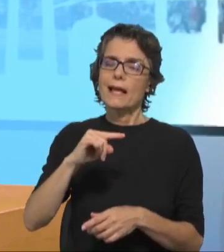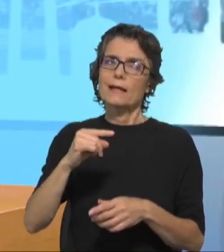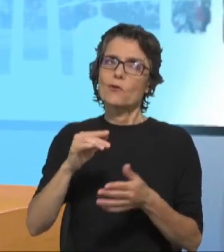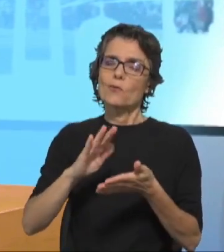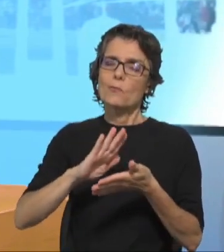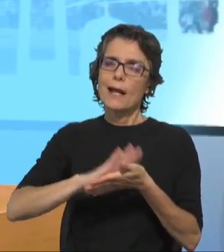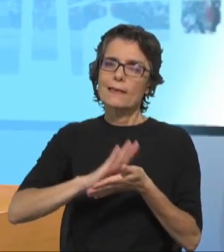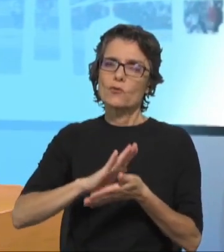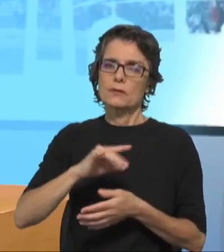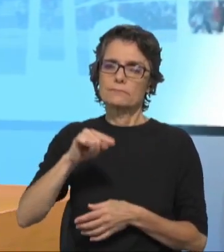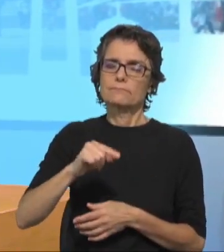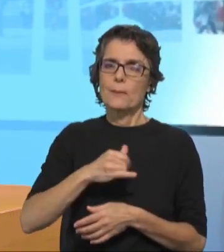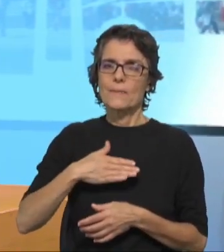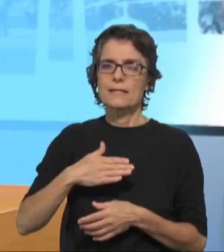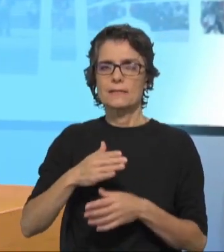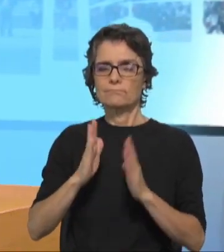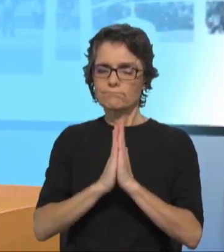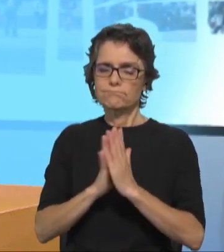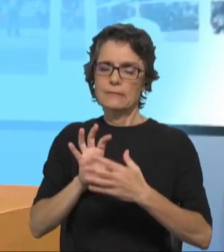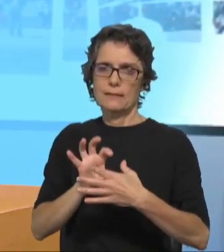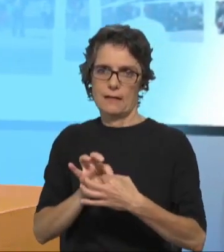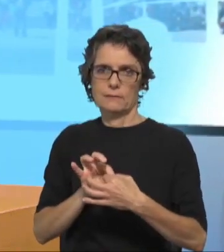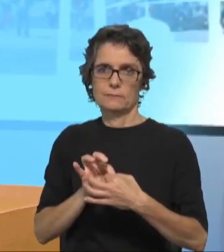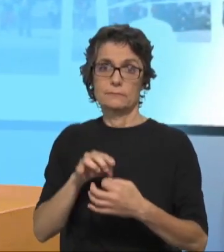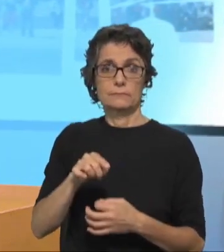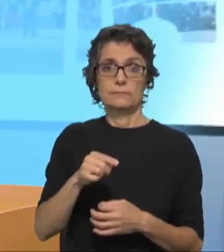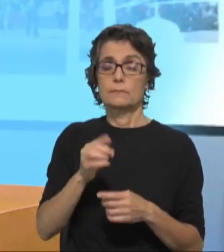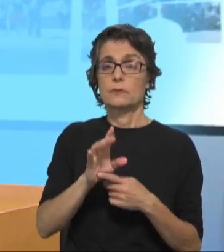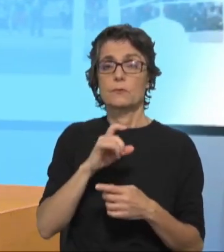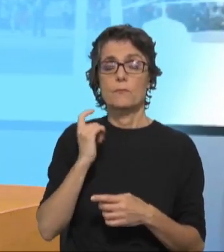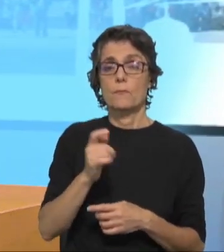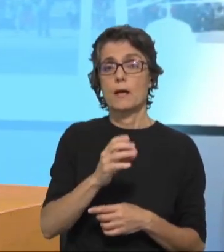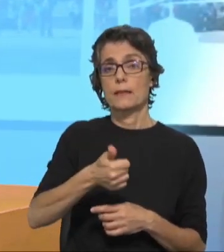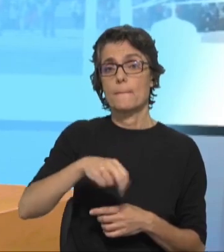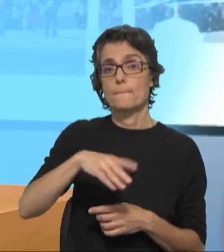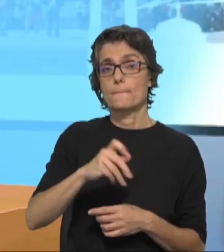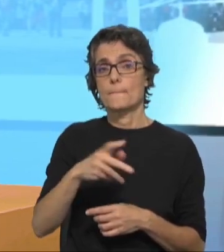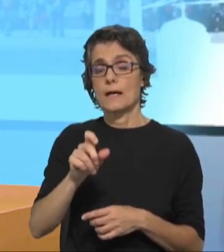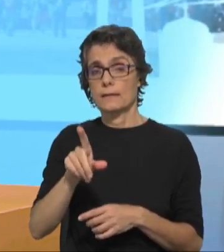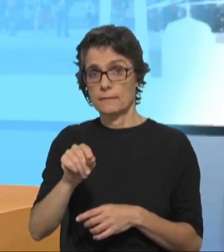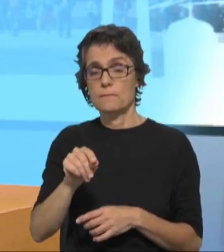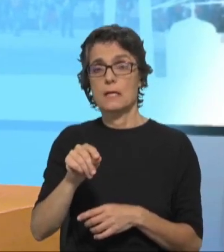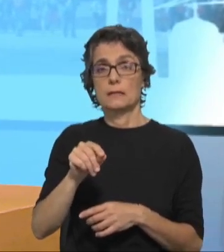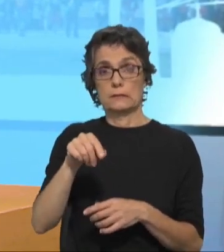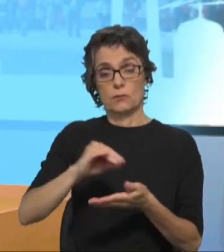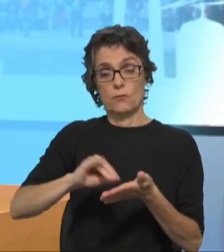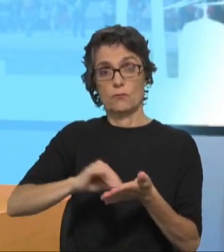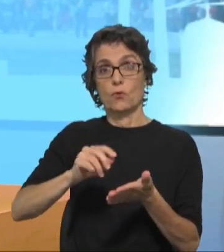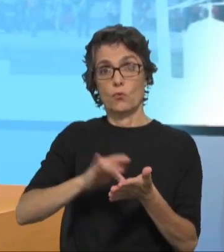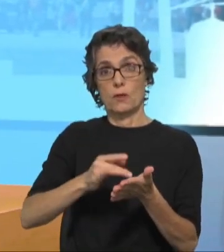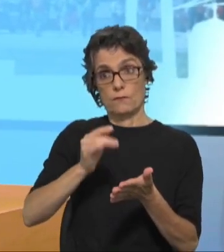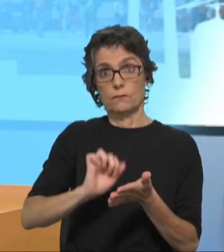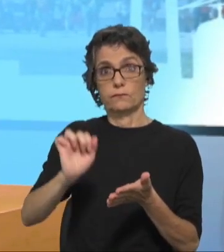procurar respostas, e temos o caso do padre James Martin, que, por exemplo, uma das obras que vai ser também apresentada e que as pessoas podem